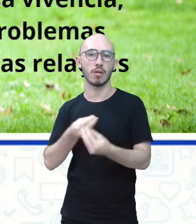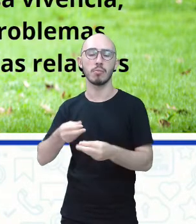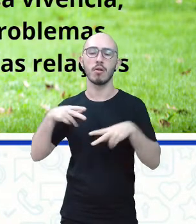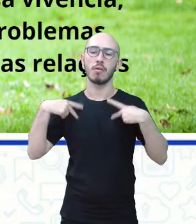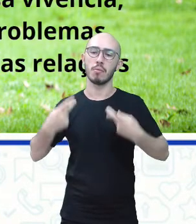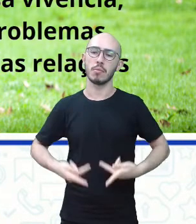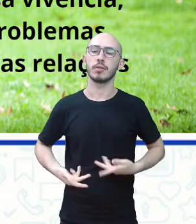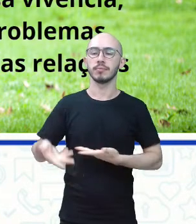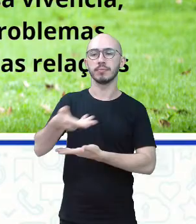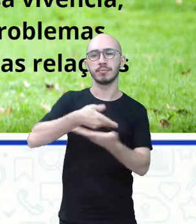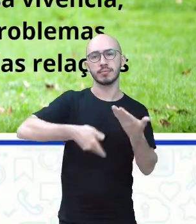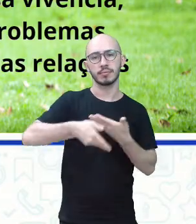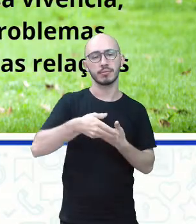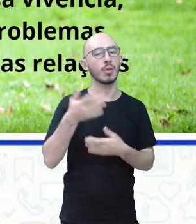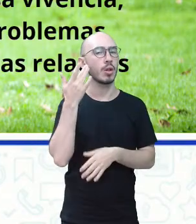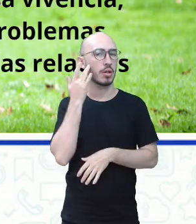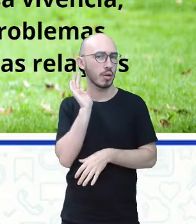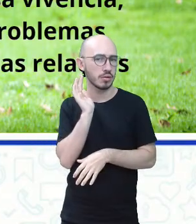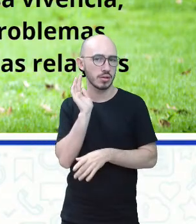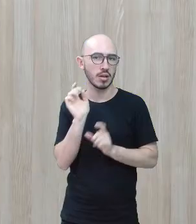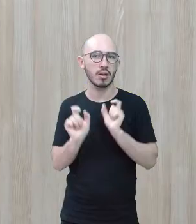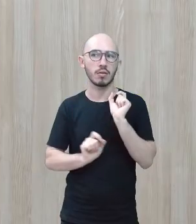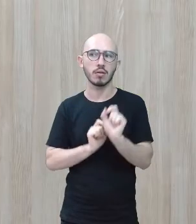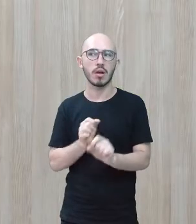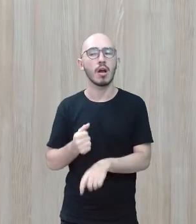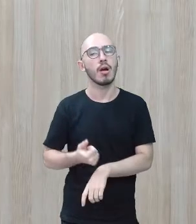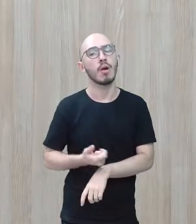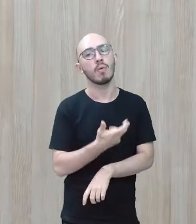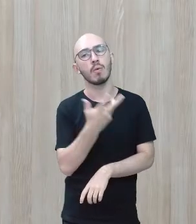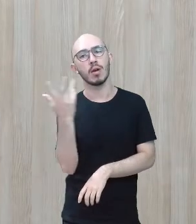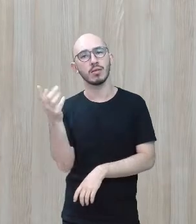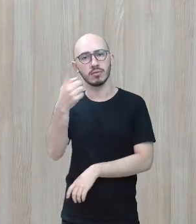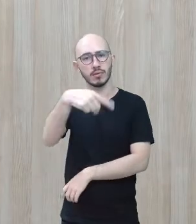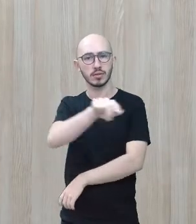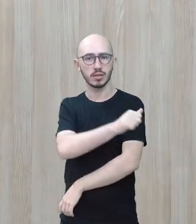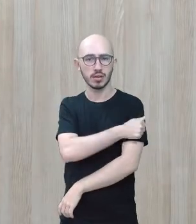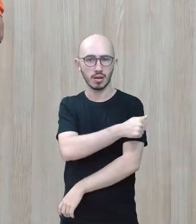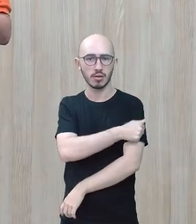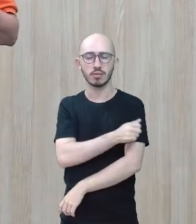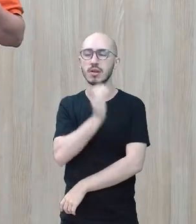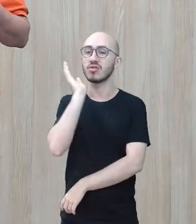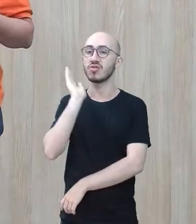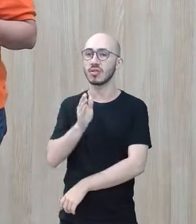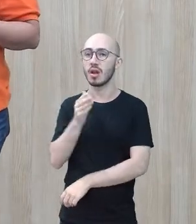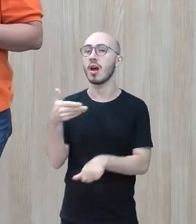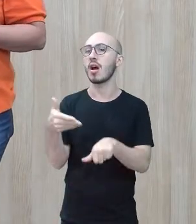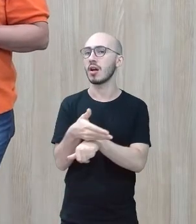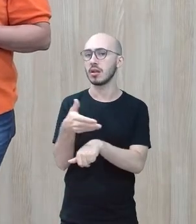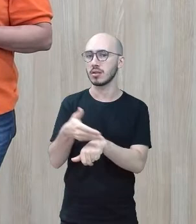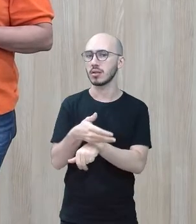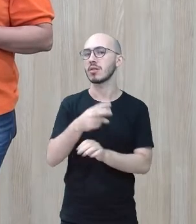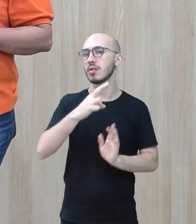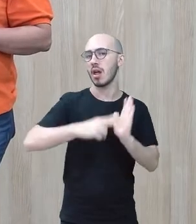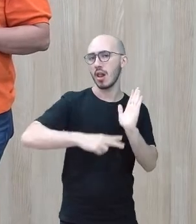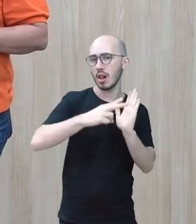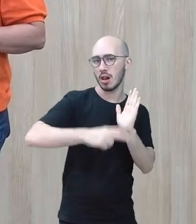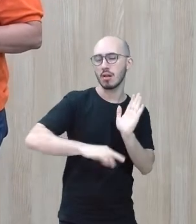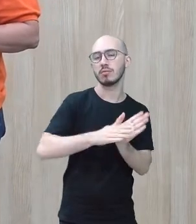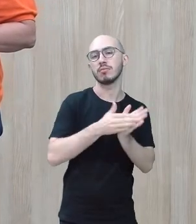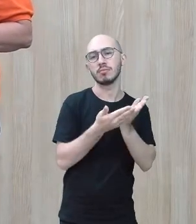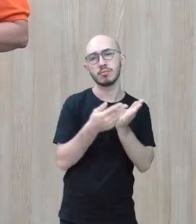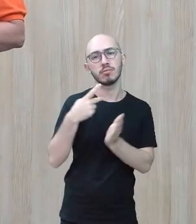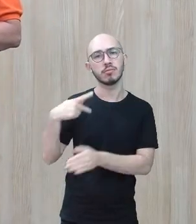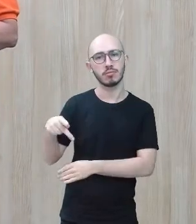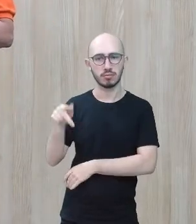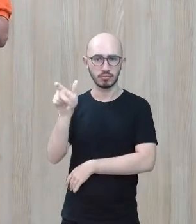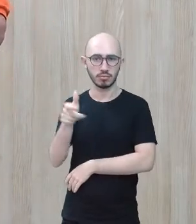humanas. E aí, eu não sei quantos de vocês, né, já tiveram acesso às obras de Graciliano